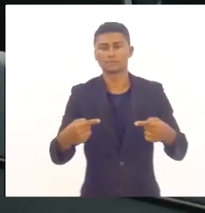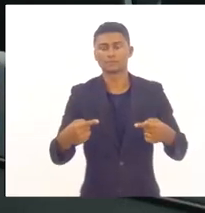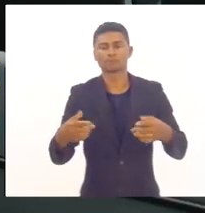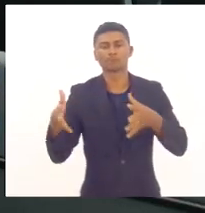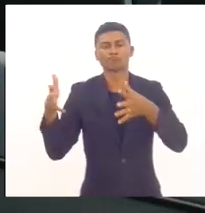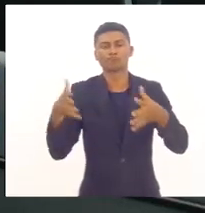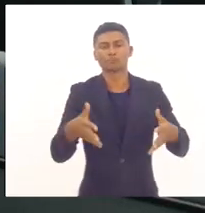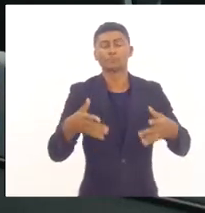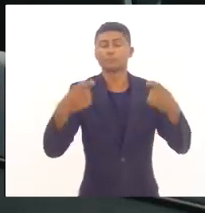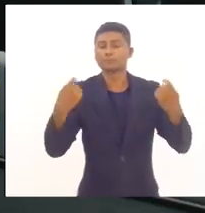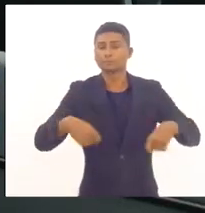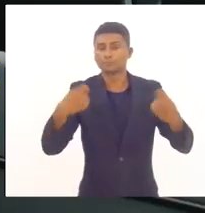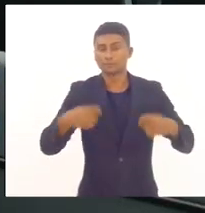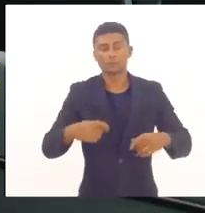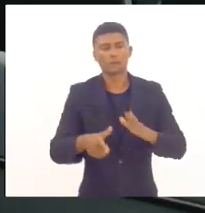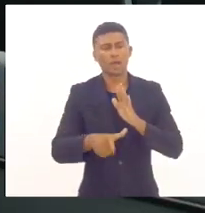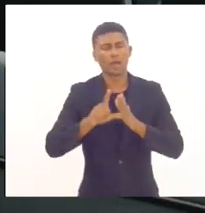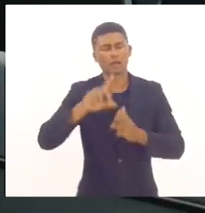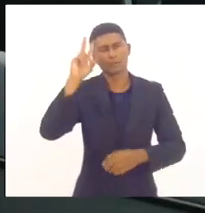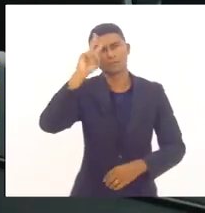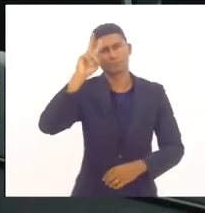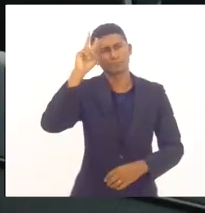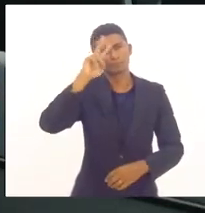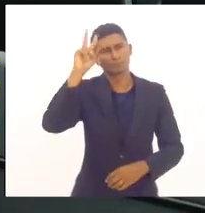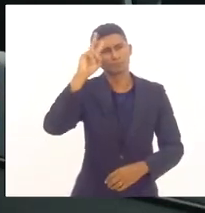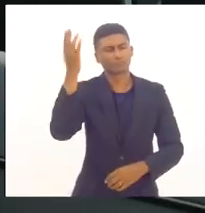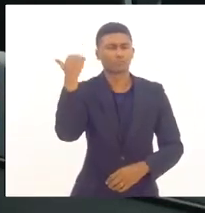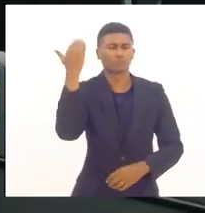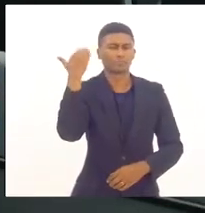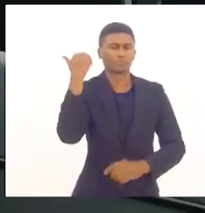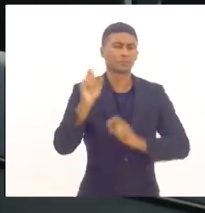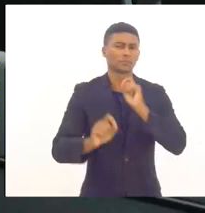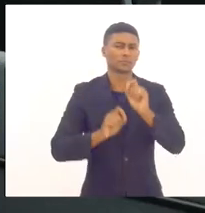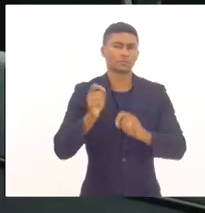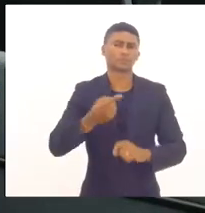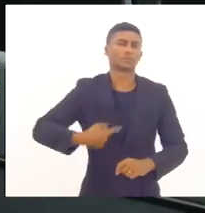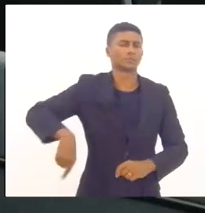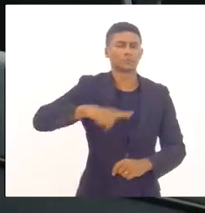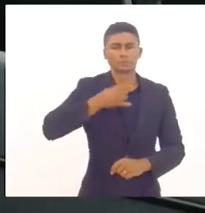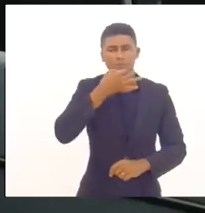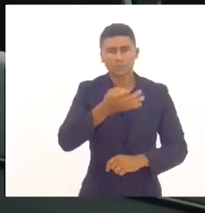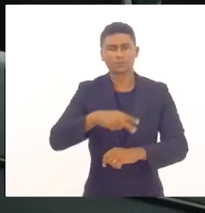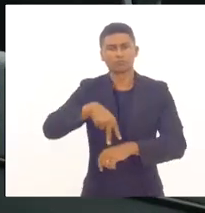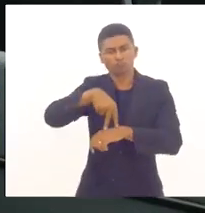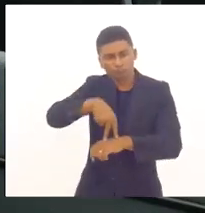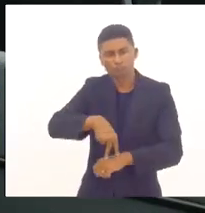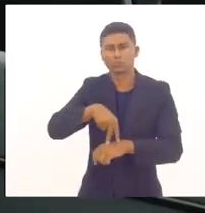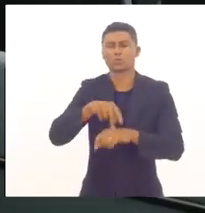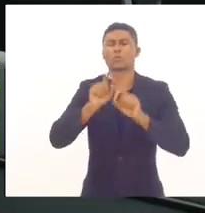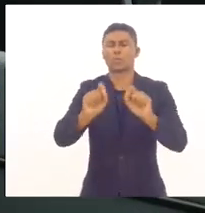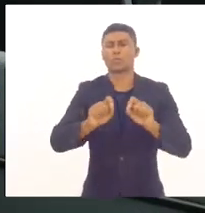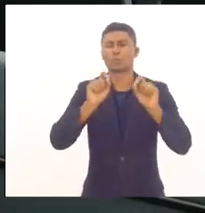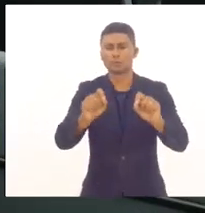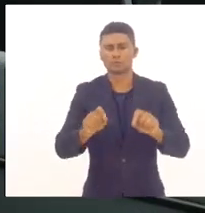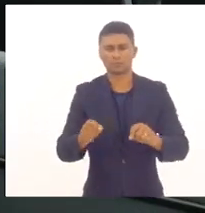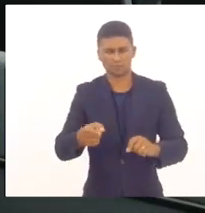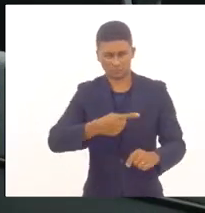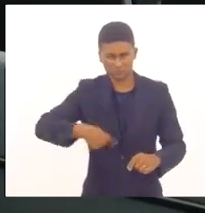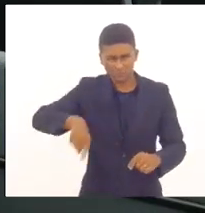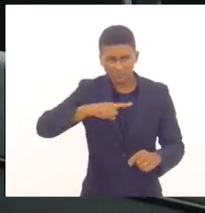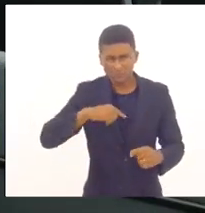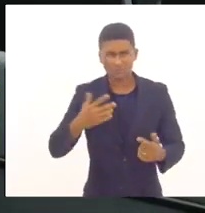um apanhado de algumas coisas, que é para as pessoas entenderem até o nosso posicionamento, né? Nós não somos